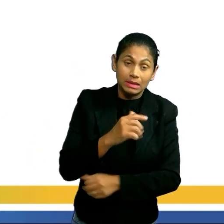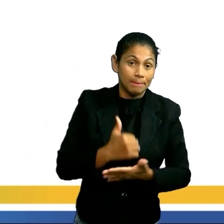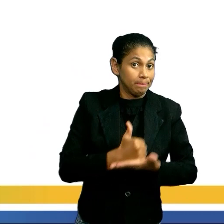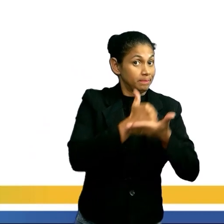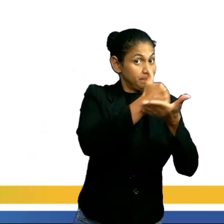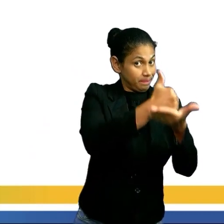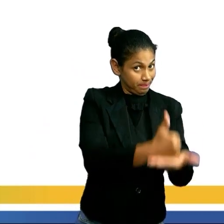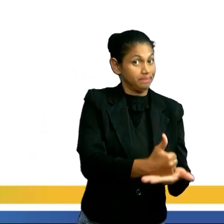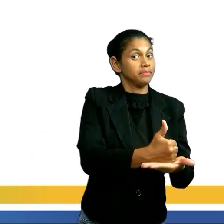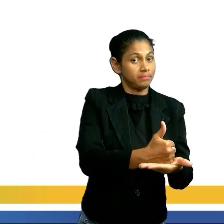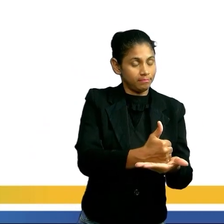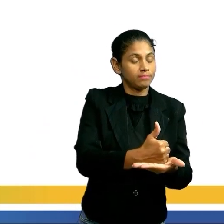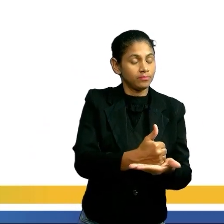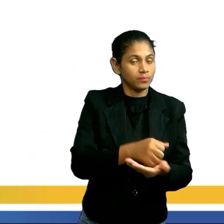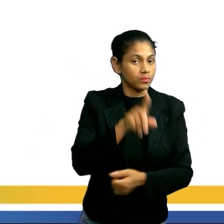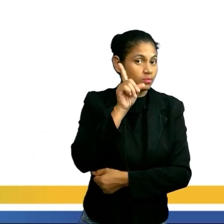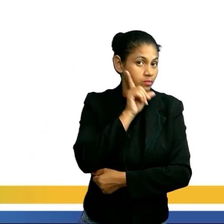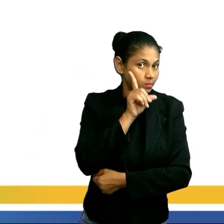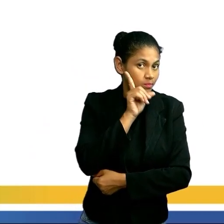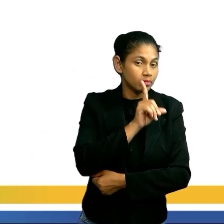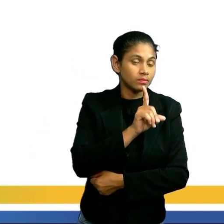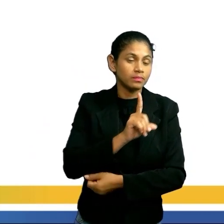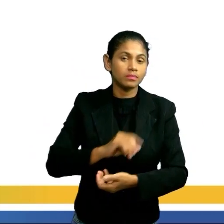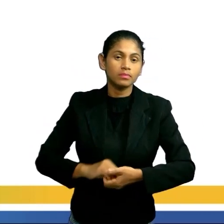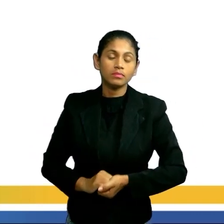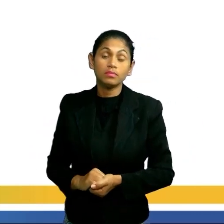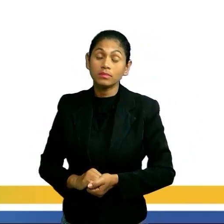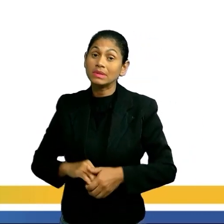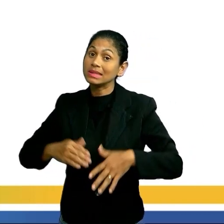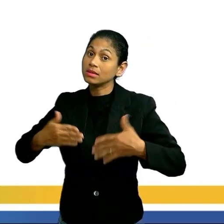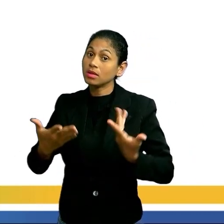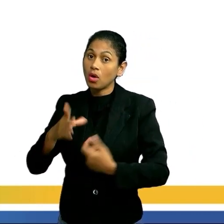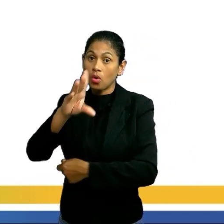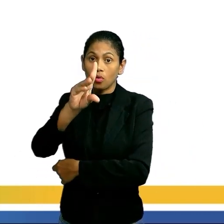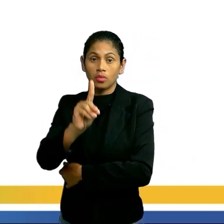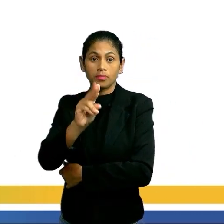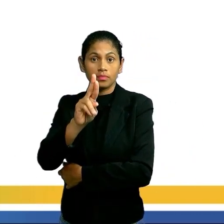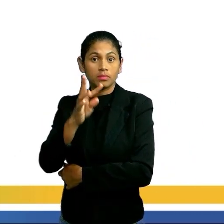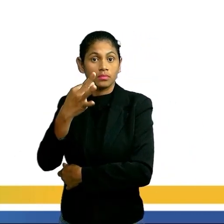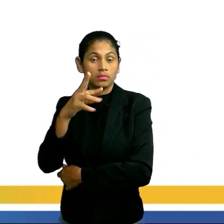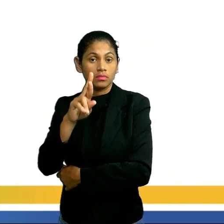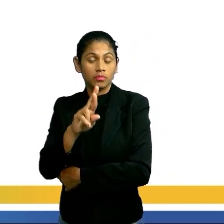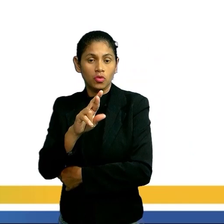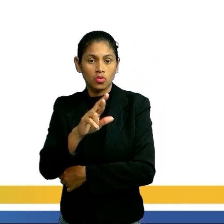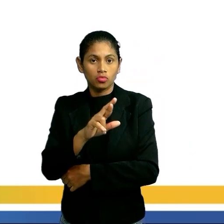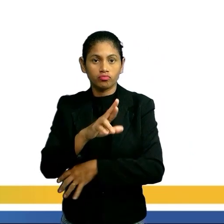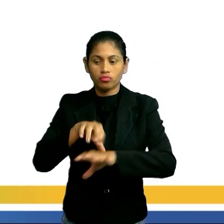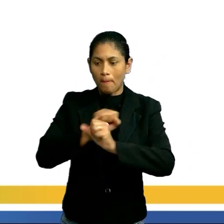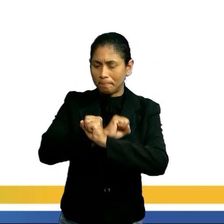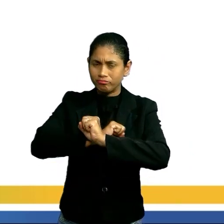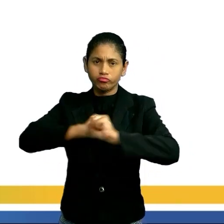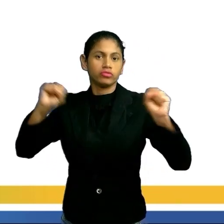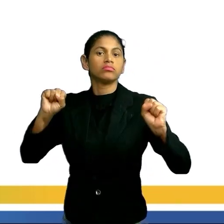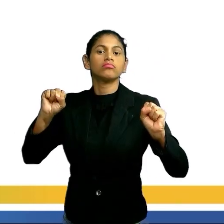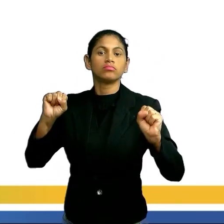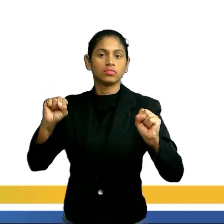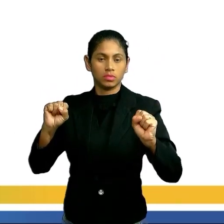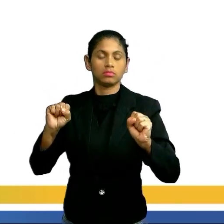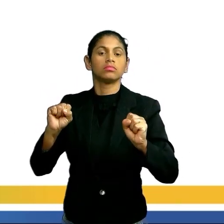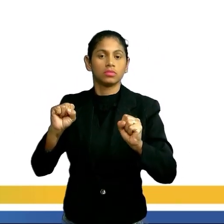história. E, com isso, o Dutra teve que romper, né, os seus acordos que ele tinha com a União